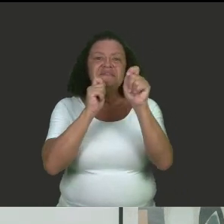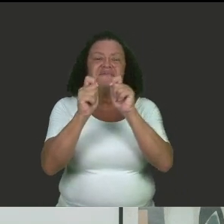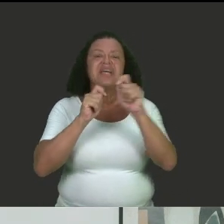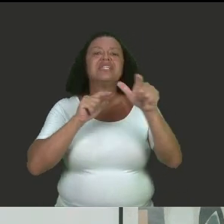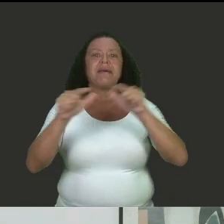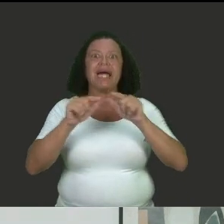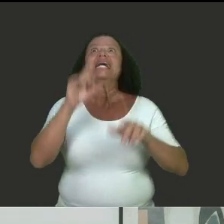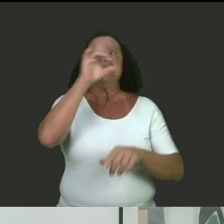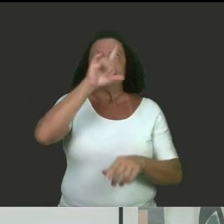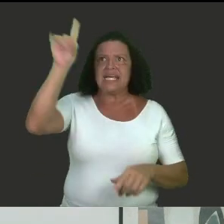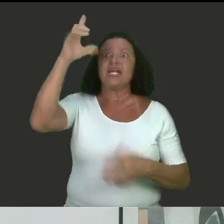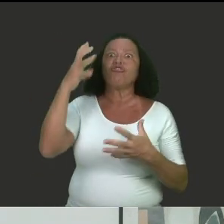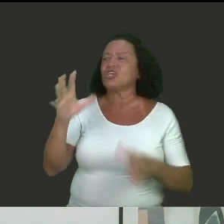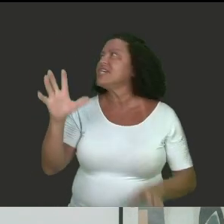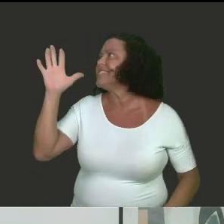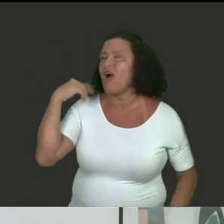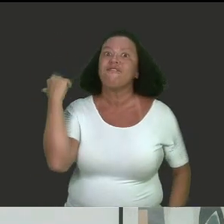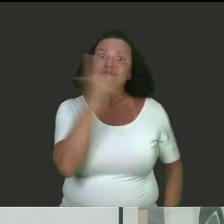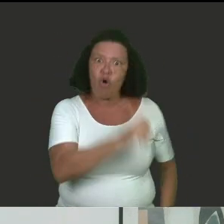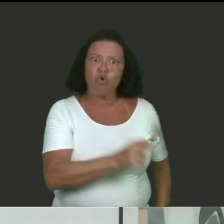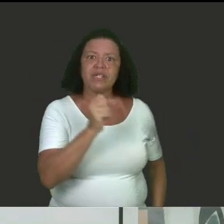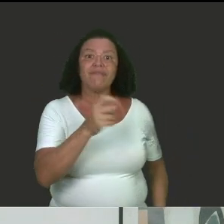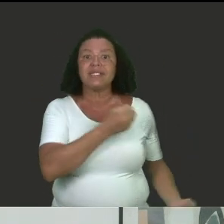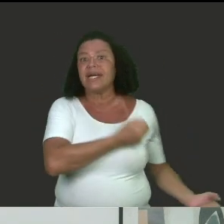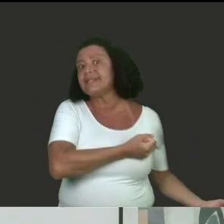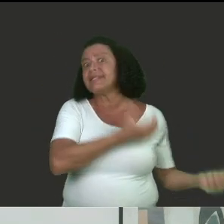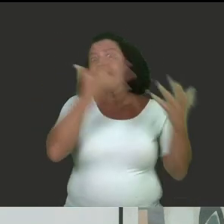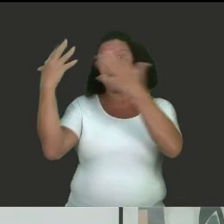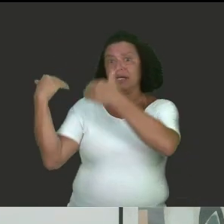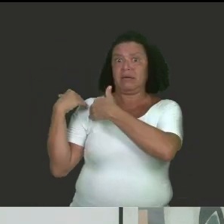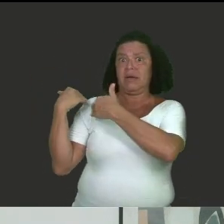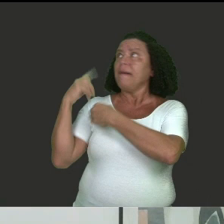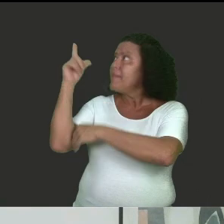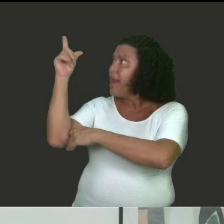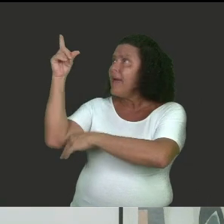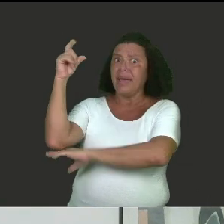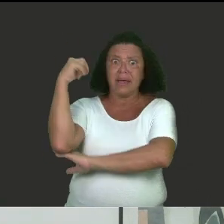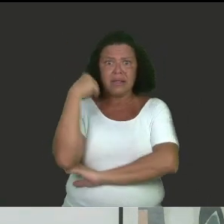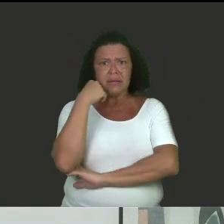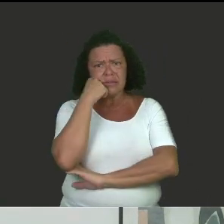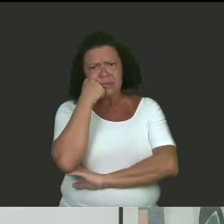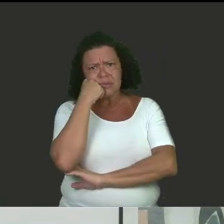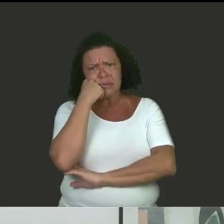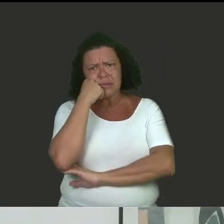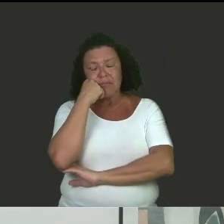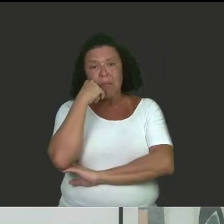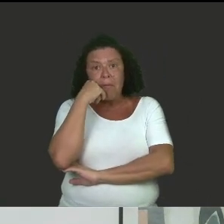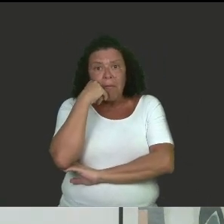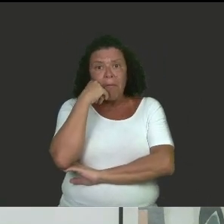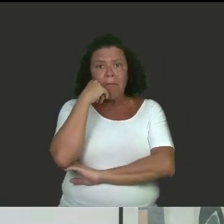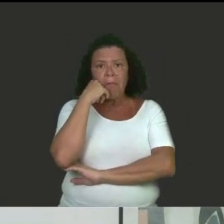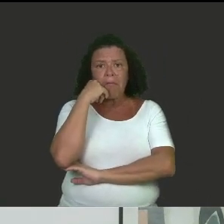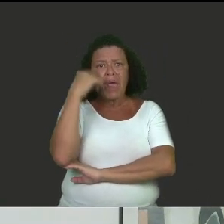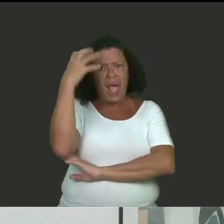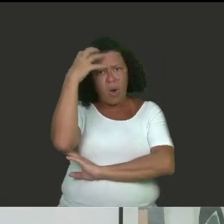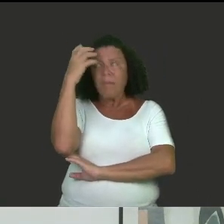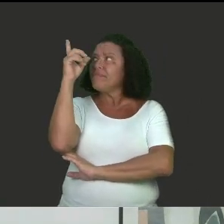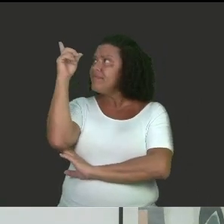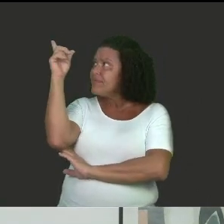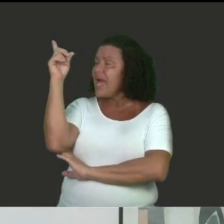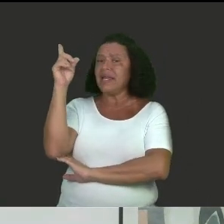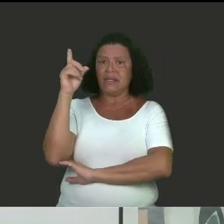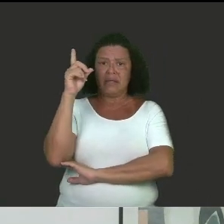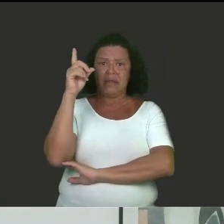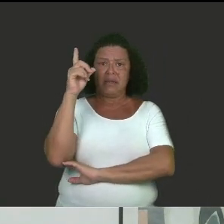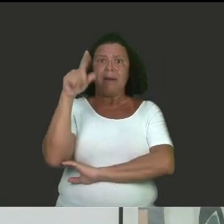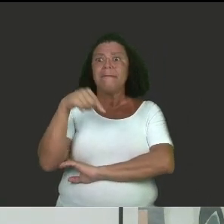quiser. Então a gente transfere a responsabilidade, a gente transfere a culpa, não só para Deus,